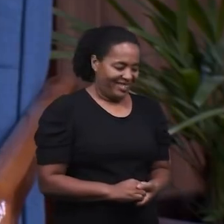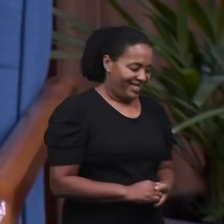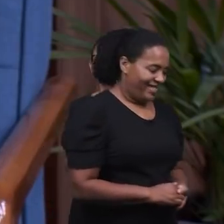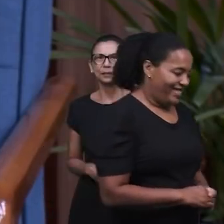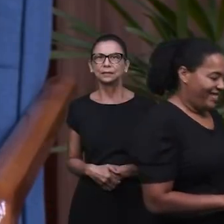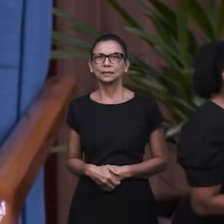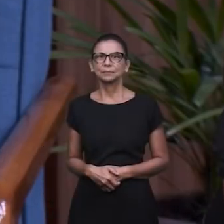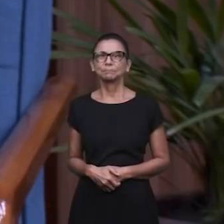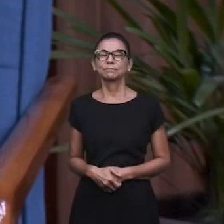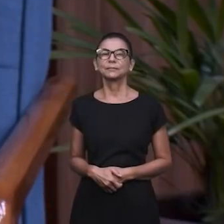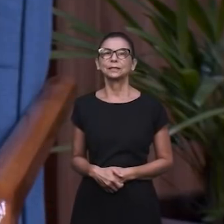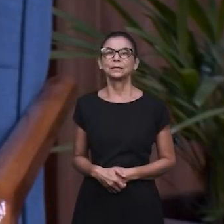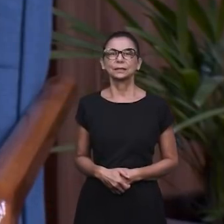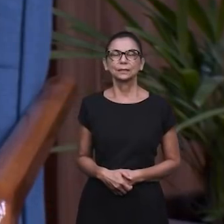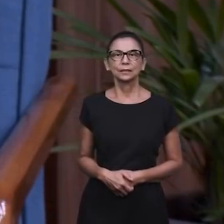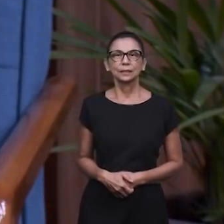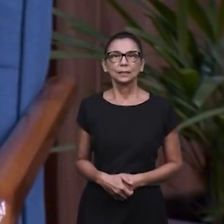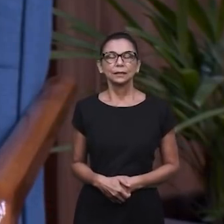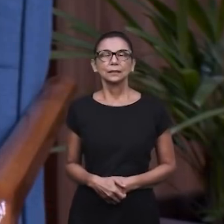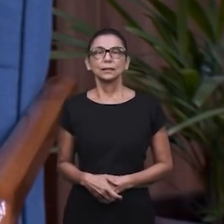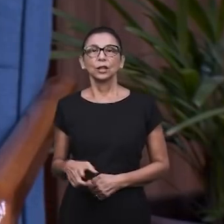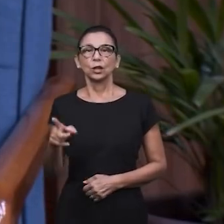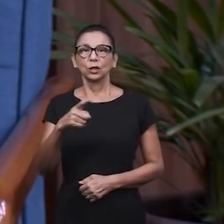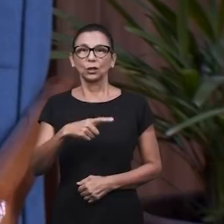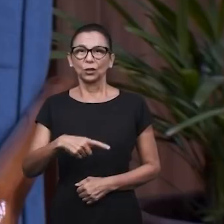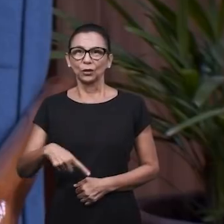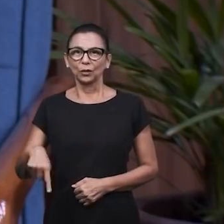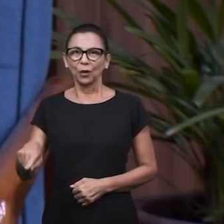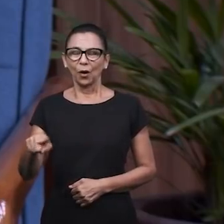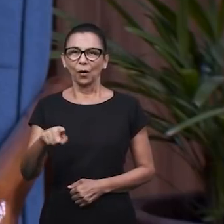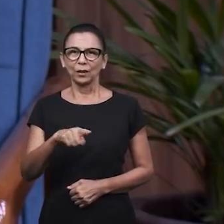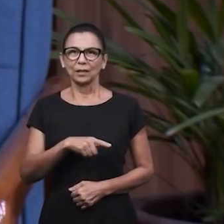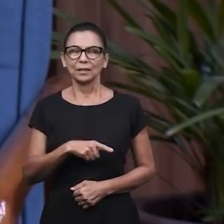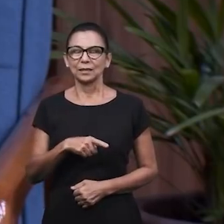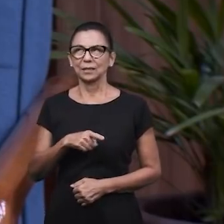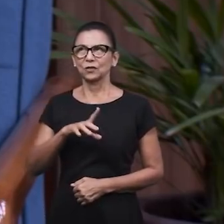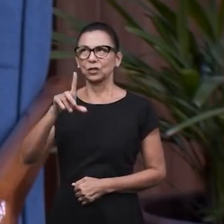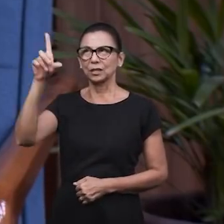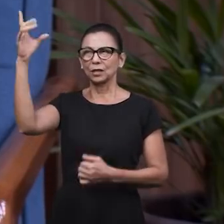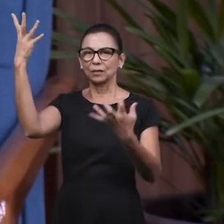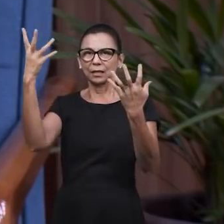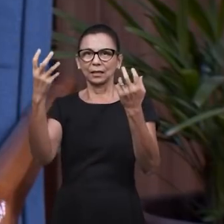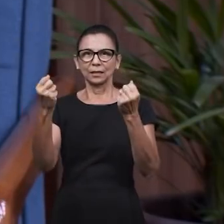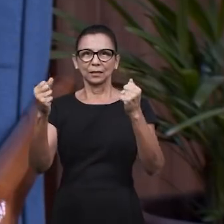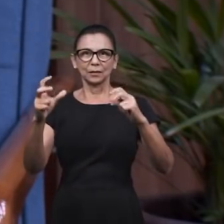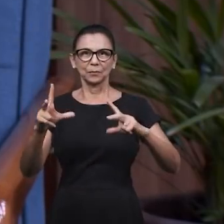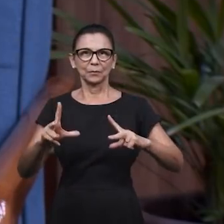Há uma herança que todos nós recebemos de Deus. E a Bíblia